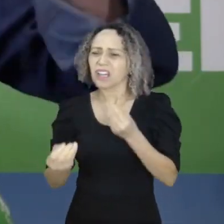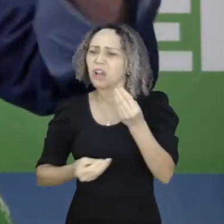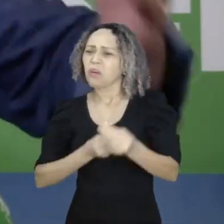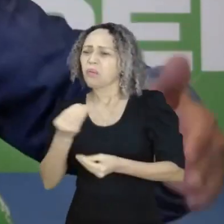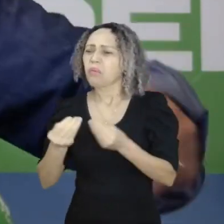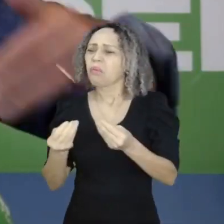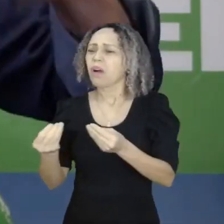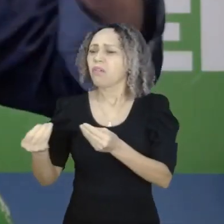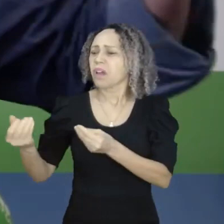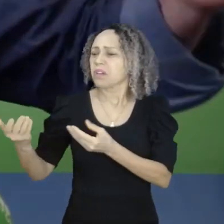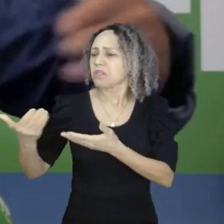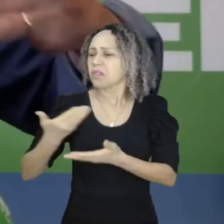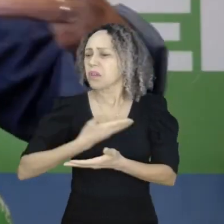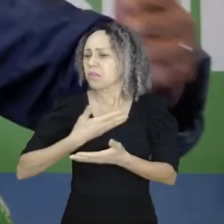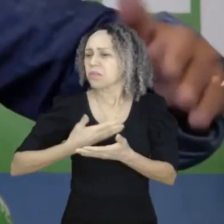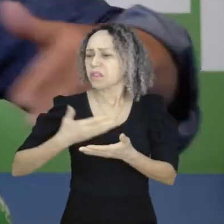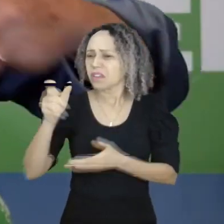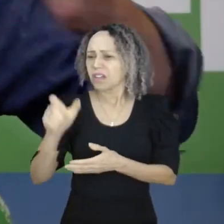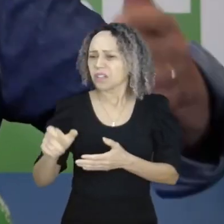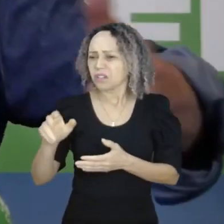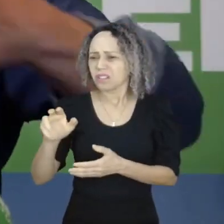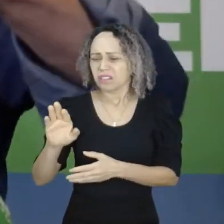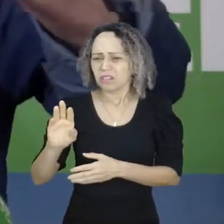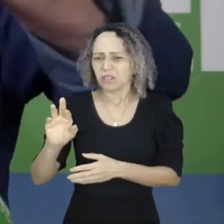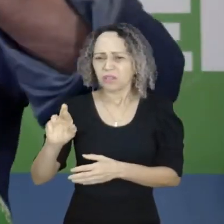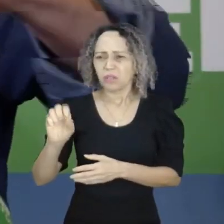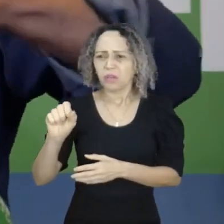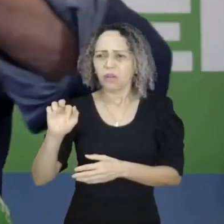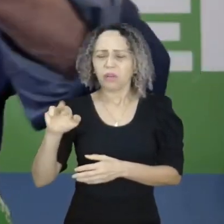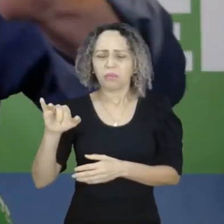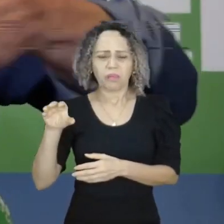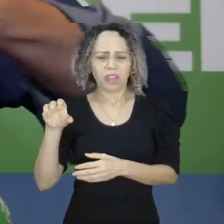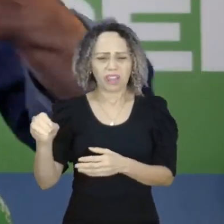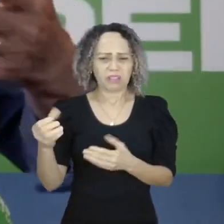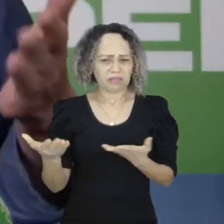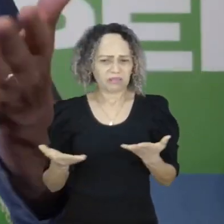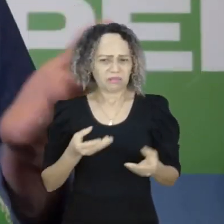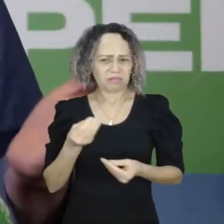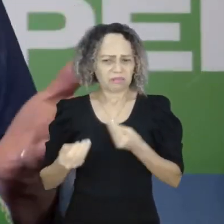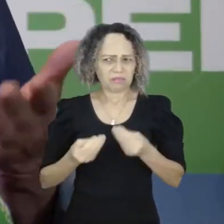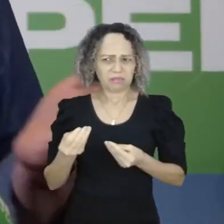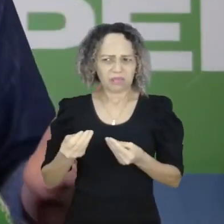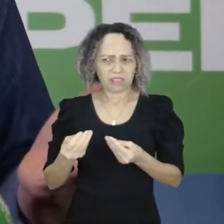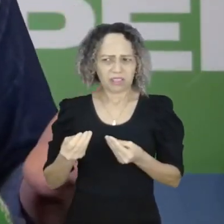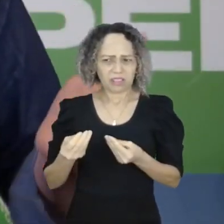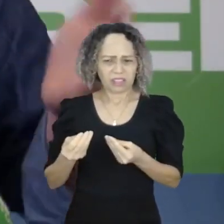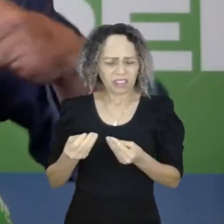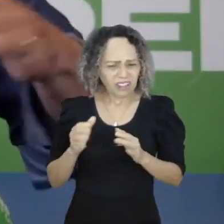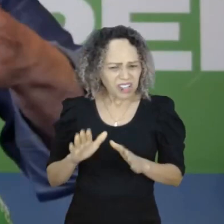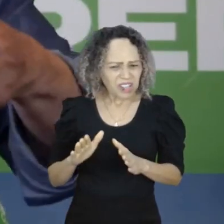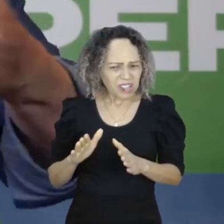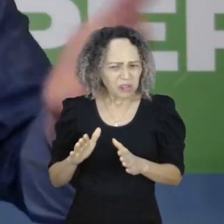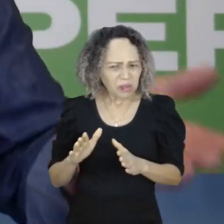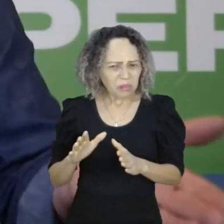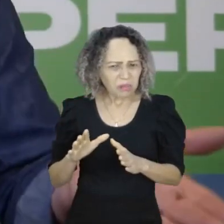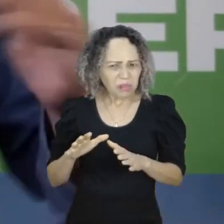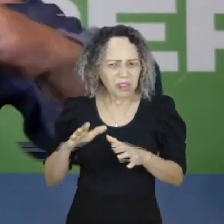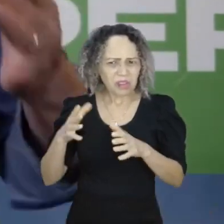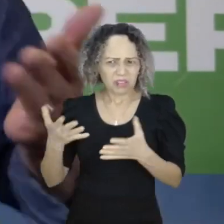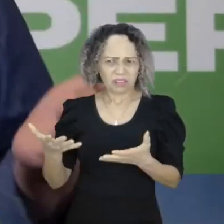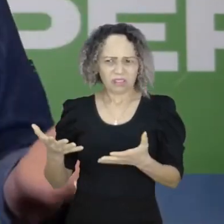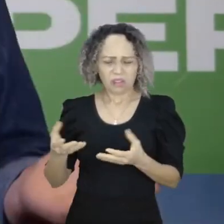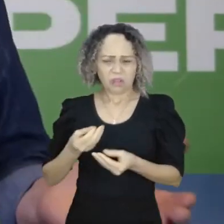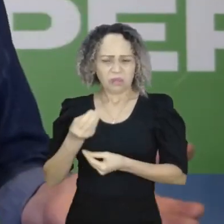tentou mandar o ministro, tentar mandar o presidente. Queria que eu fosse uma carambola de autoridade para tentar resolver um assunto, que era um assunto só